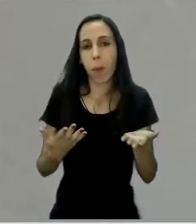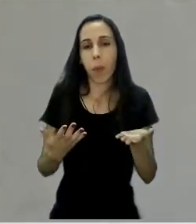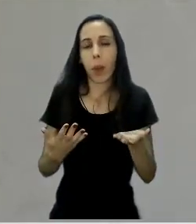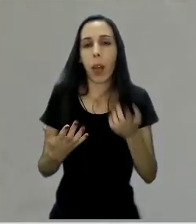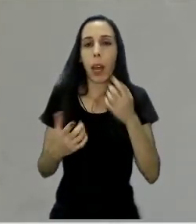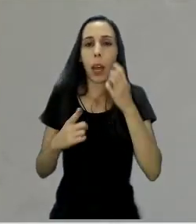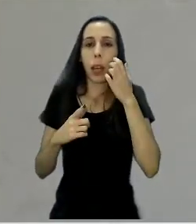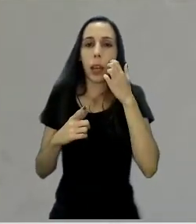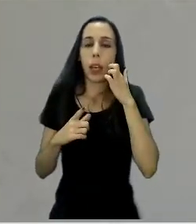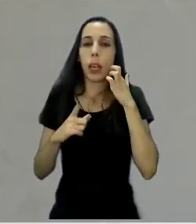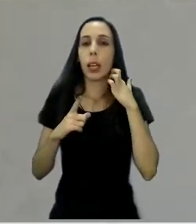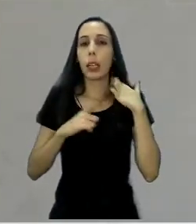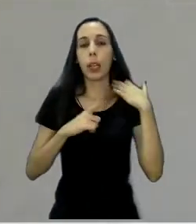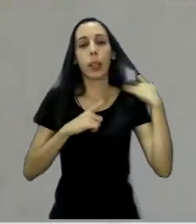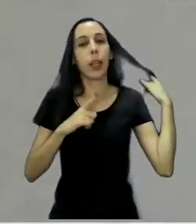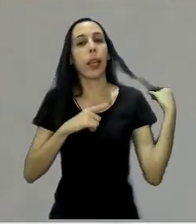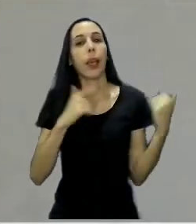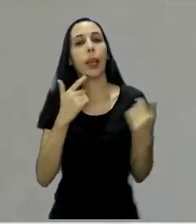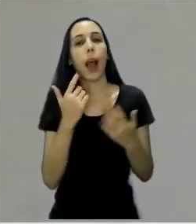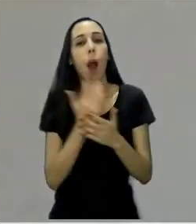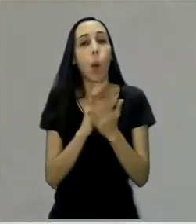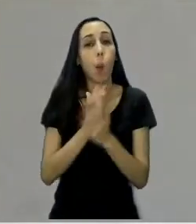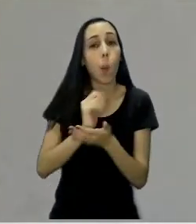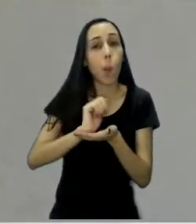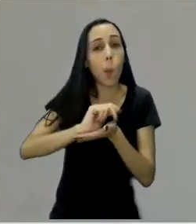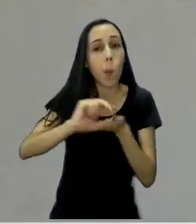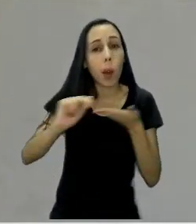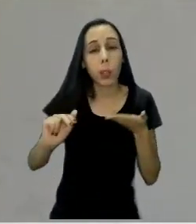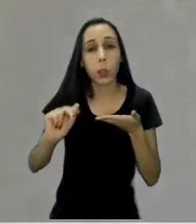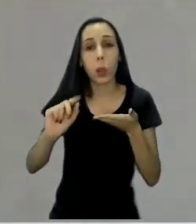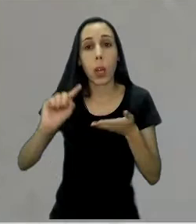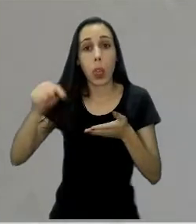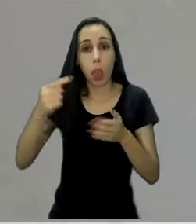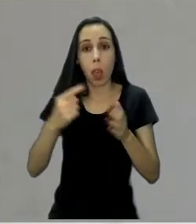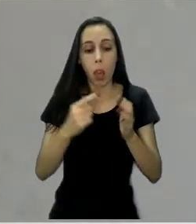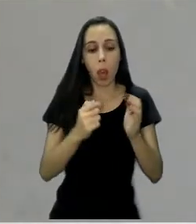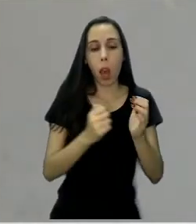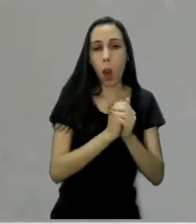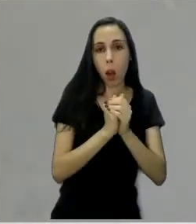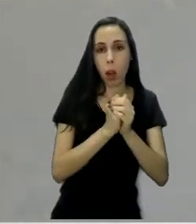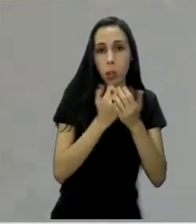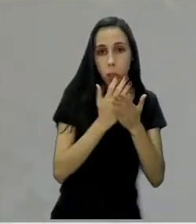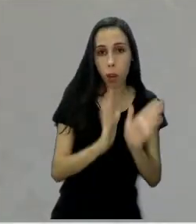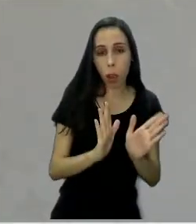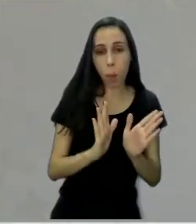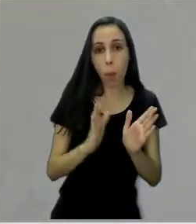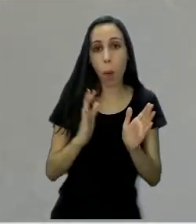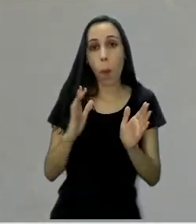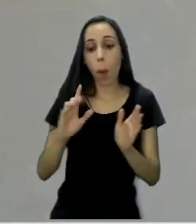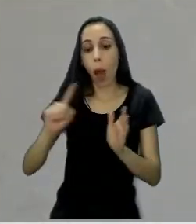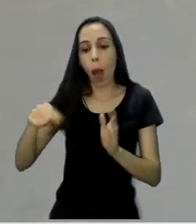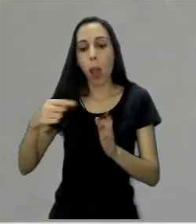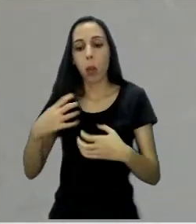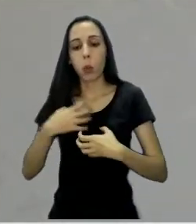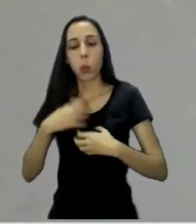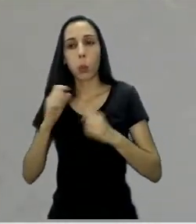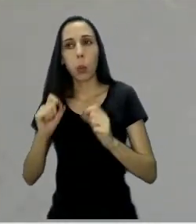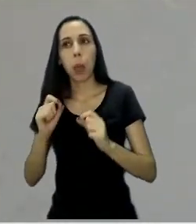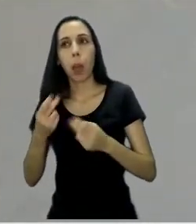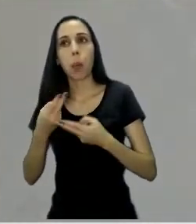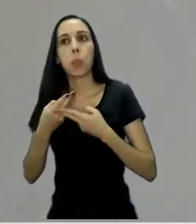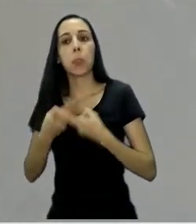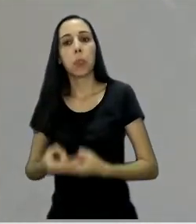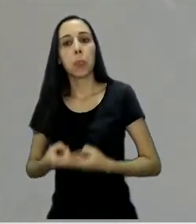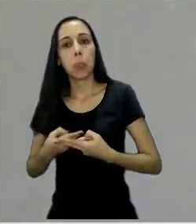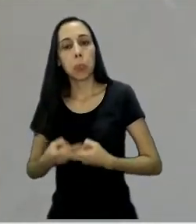compromete. Tem coisas que depois que nós rezamos, a oração nos leva a fazer. Ter